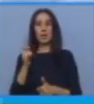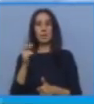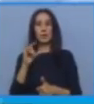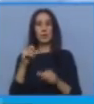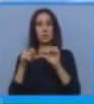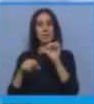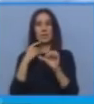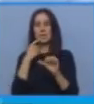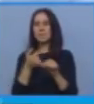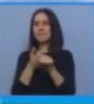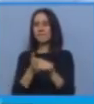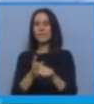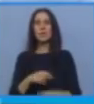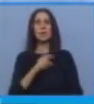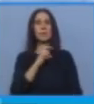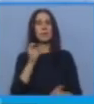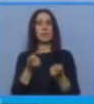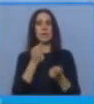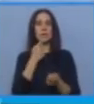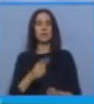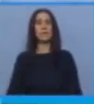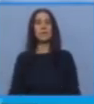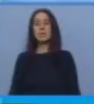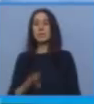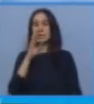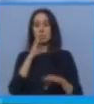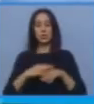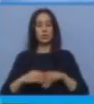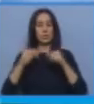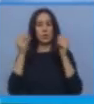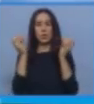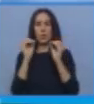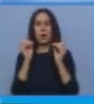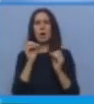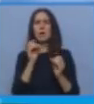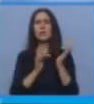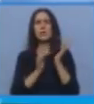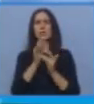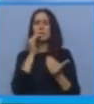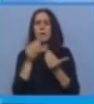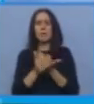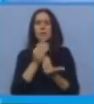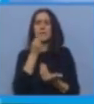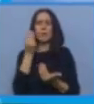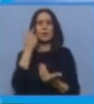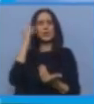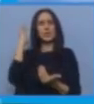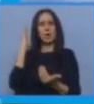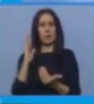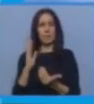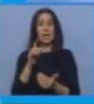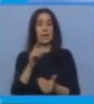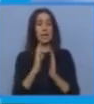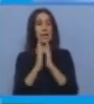diz: sem o Espírito, Jesus é um morto famoso que ficou no passado. A Igreja é